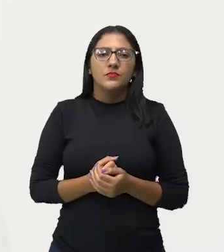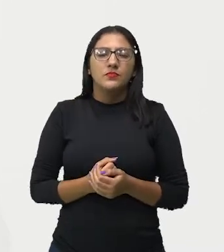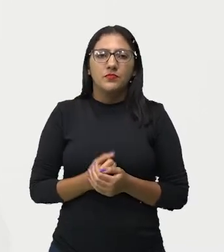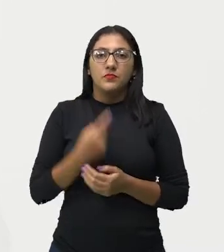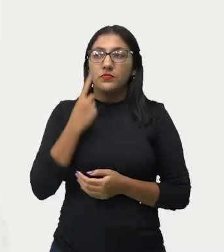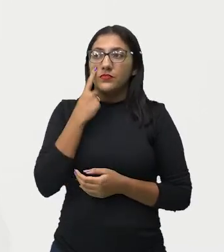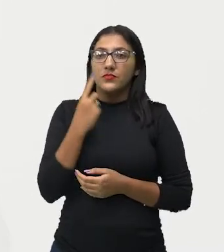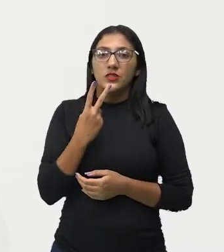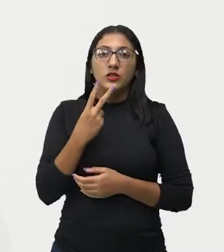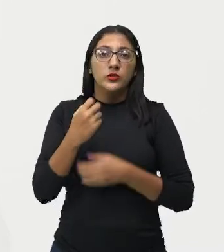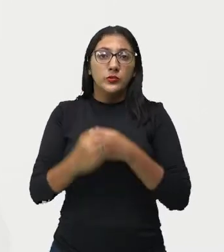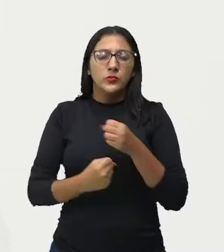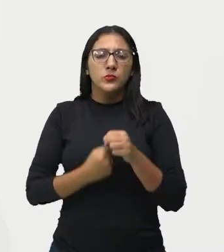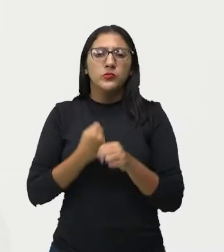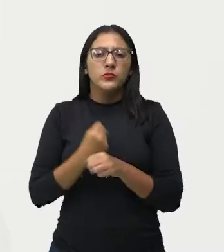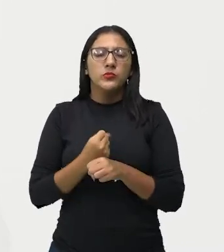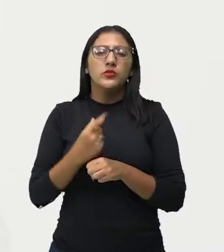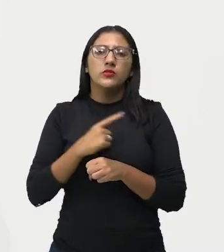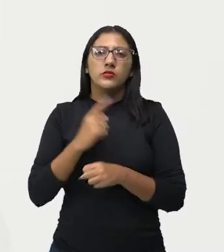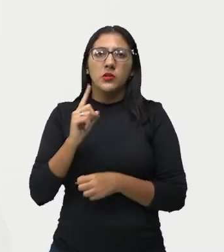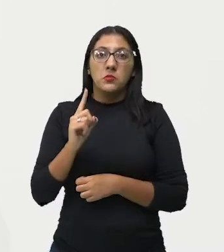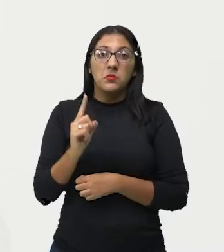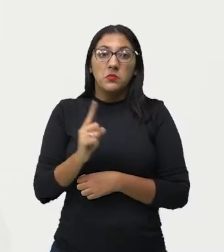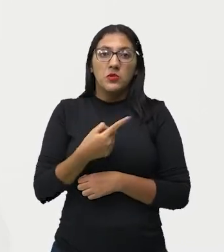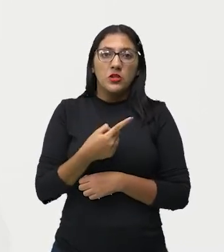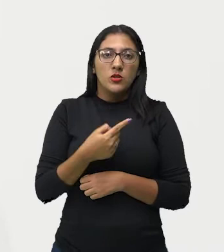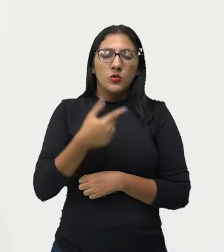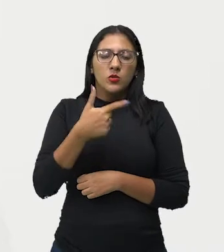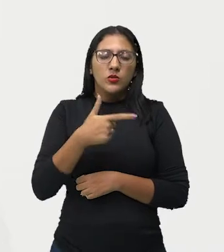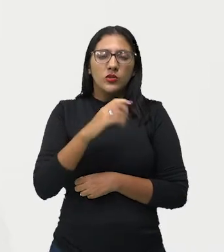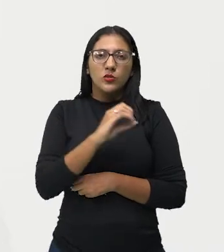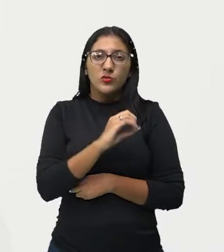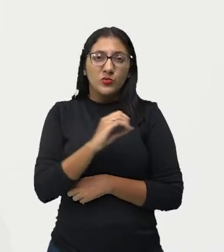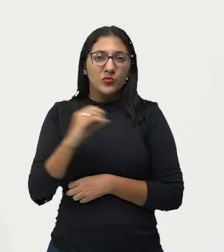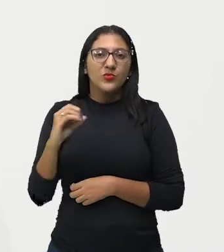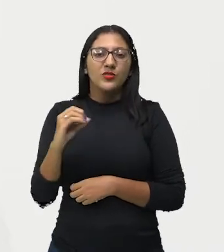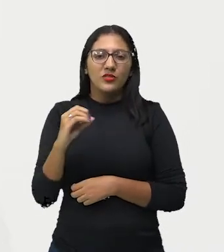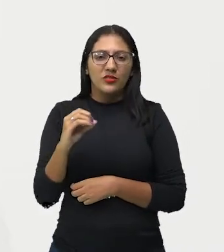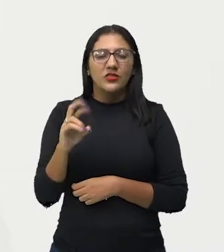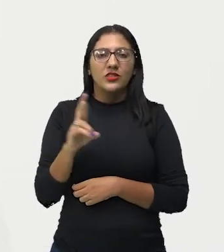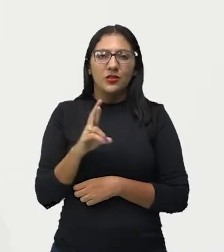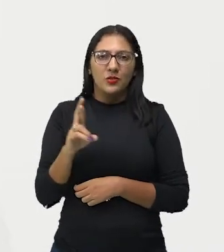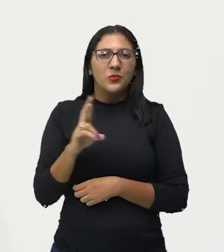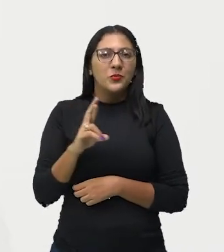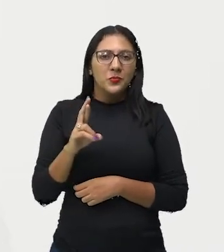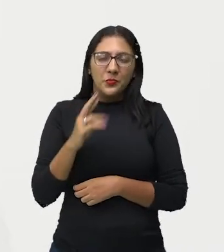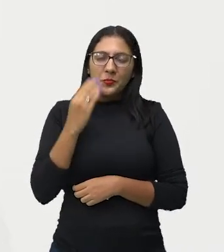ele já vai ter, então, um montante, né, um valor aqui do dinheiro de